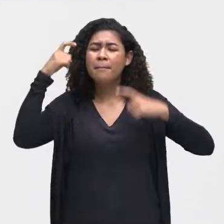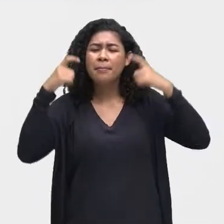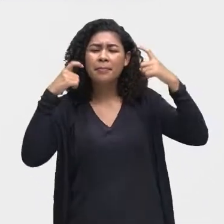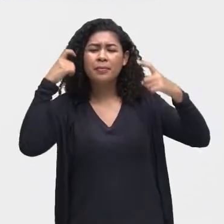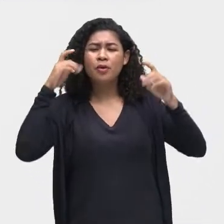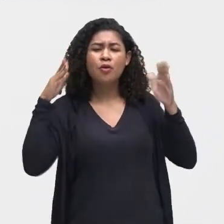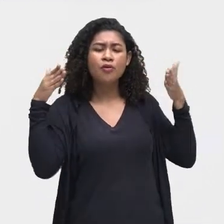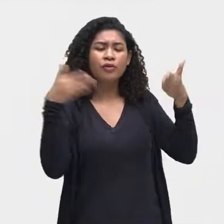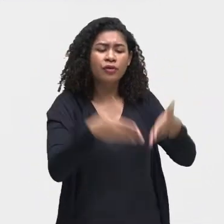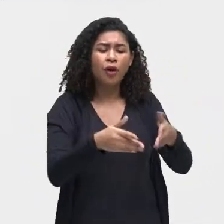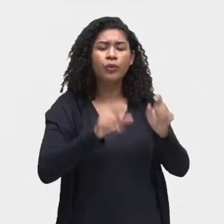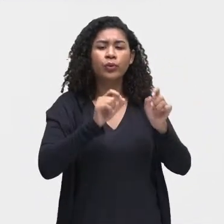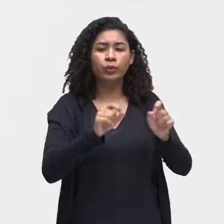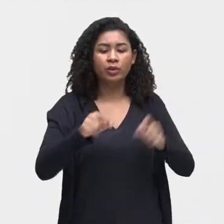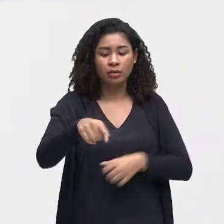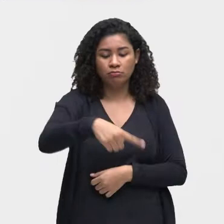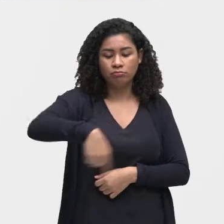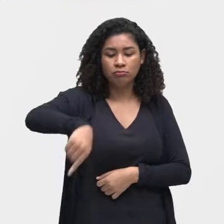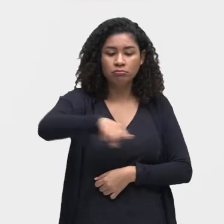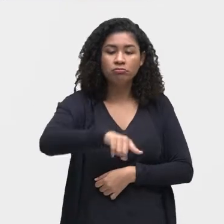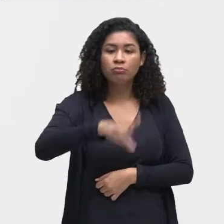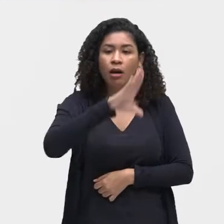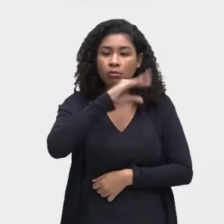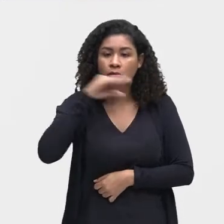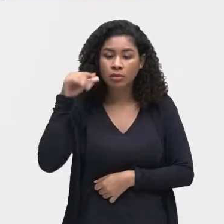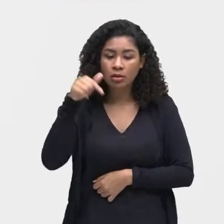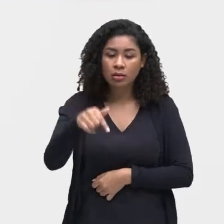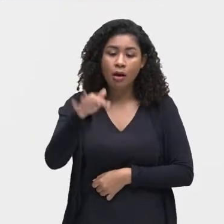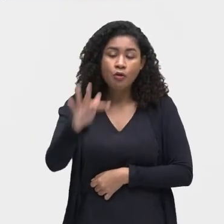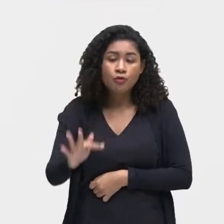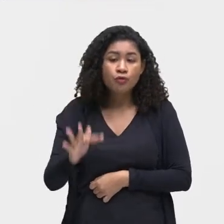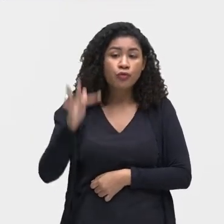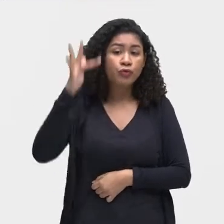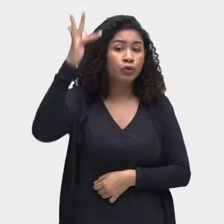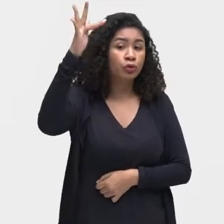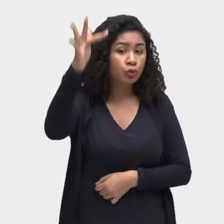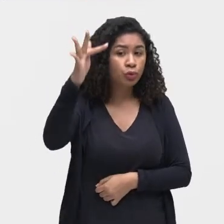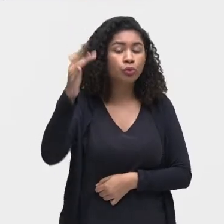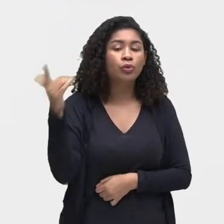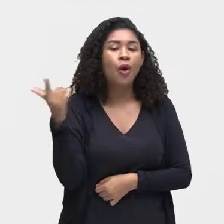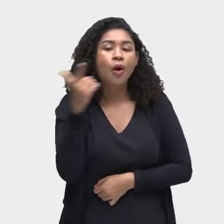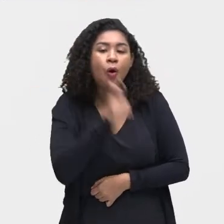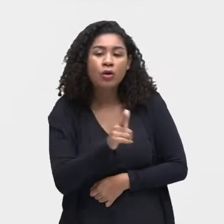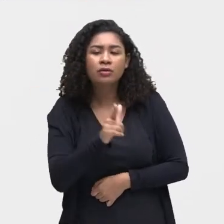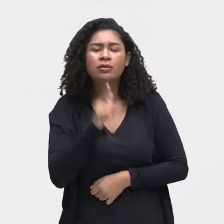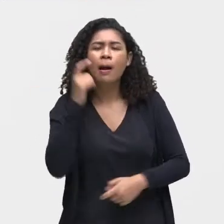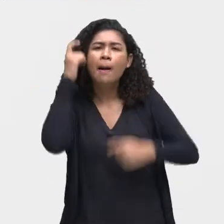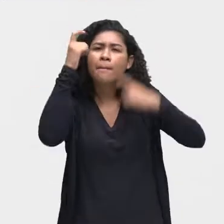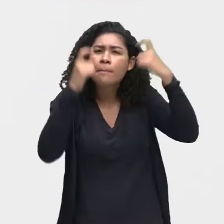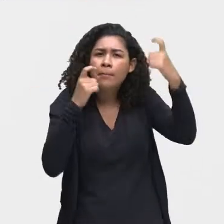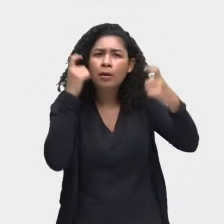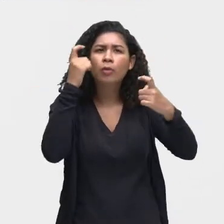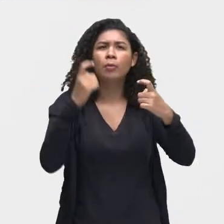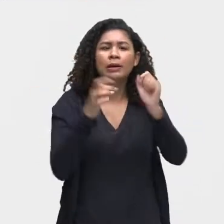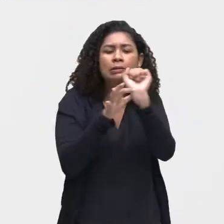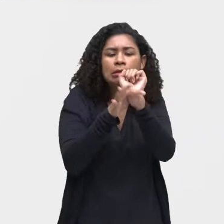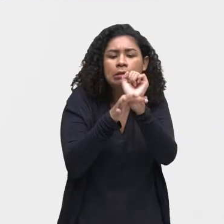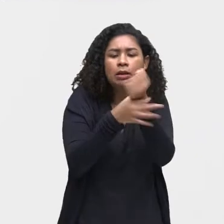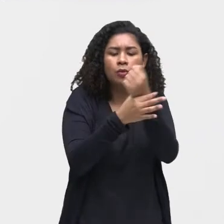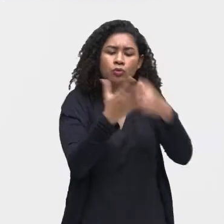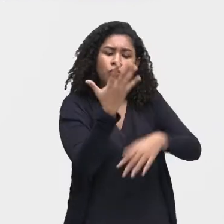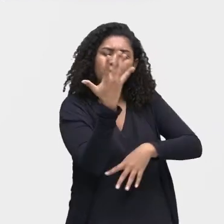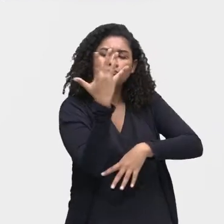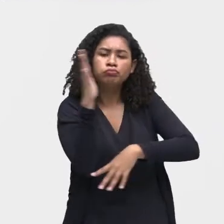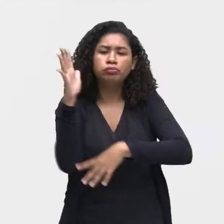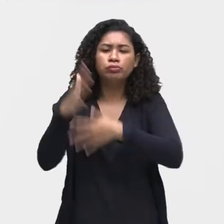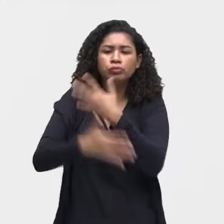ali responsáveis por usar os recursos naturais, usar de forma responsável para